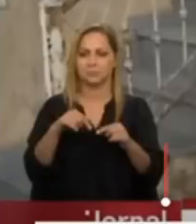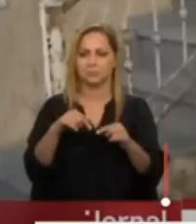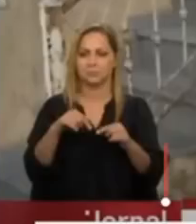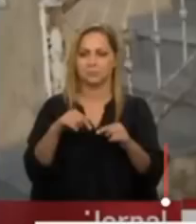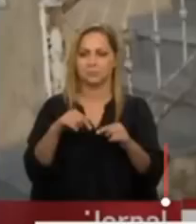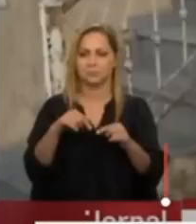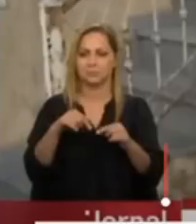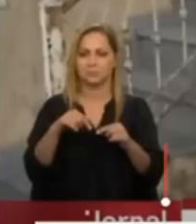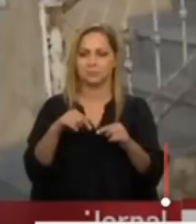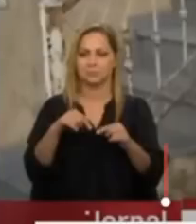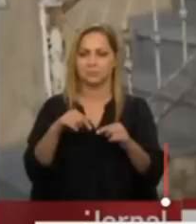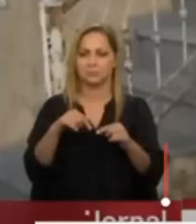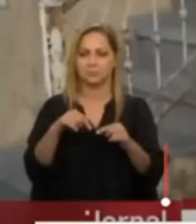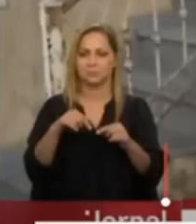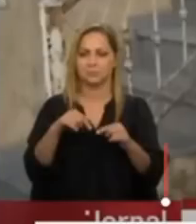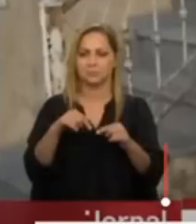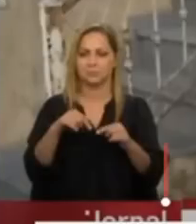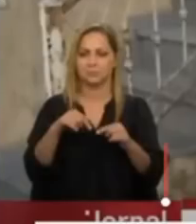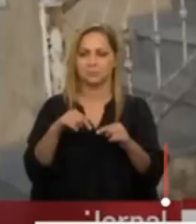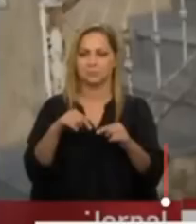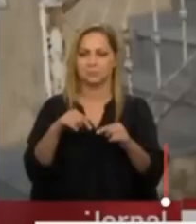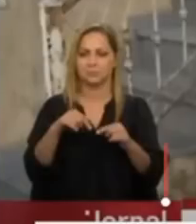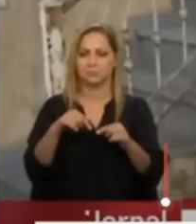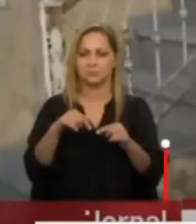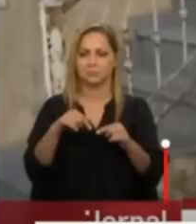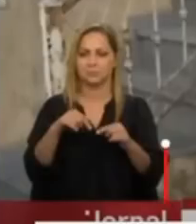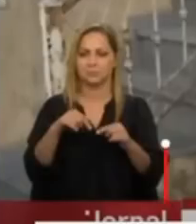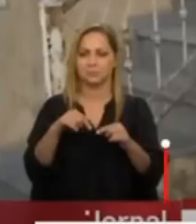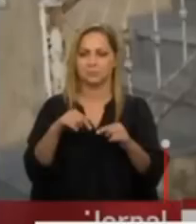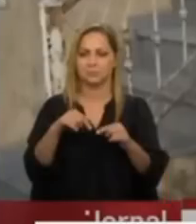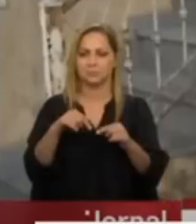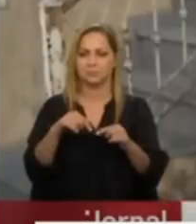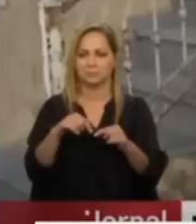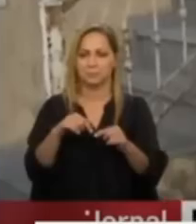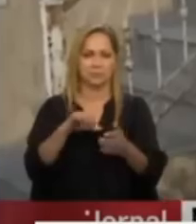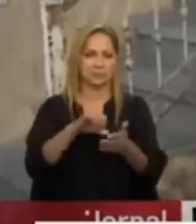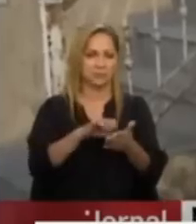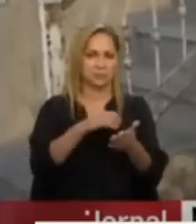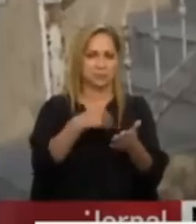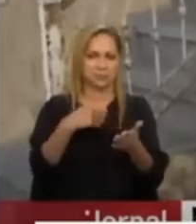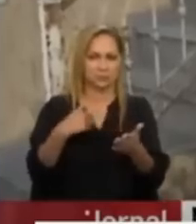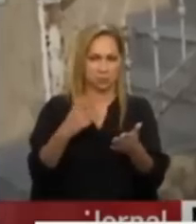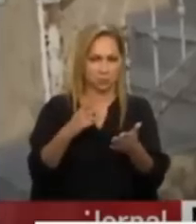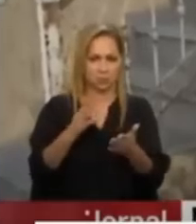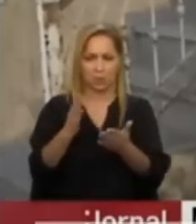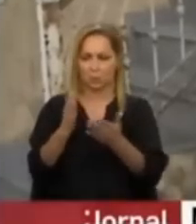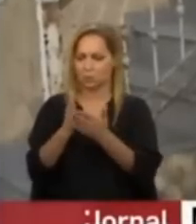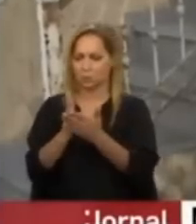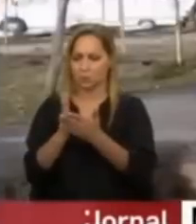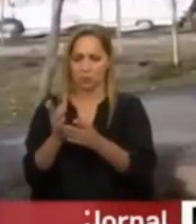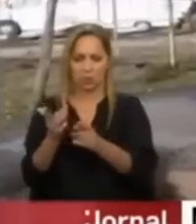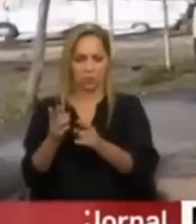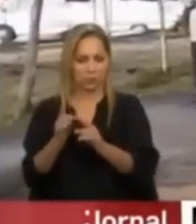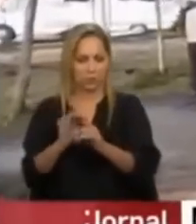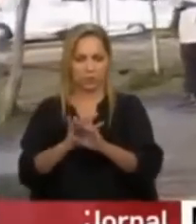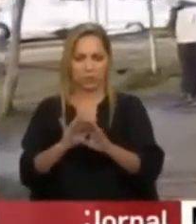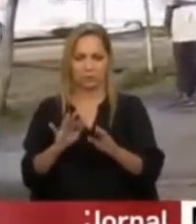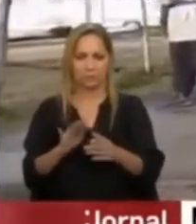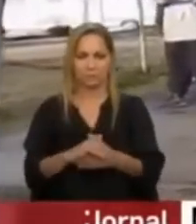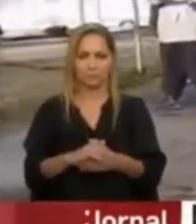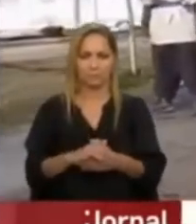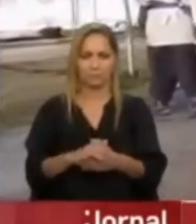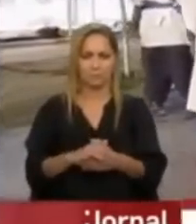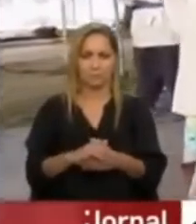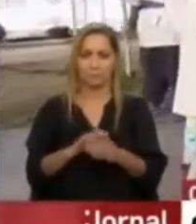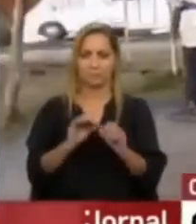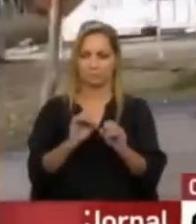terrorista sediado em Portugal, não é? Enfim. Nem as escolas, não, isso não. Evidências